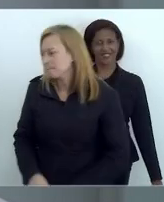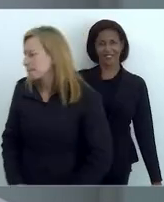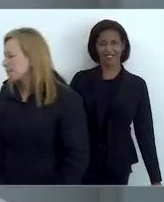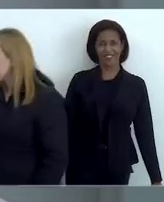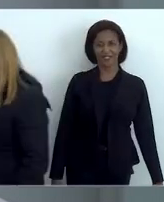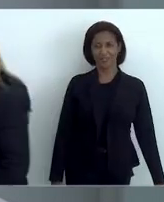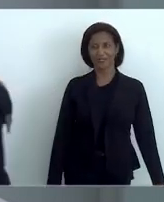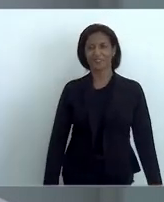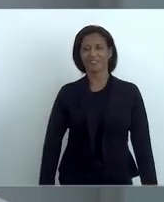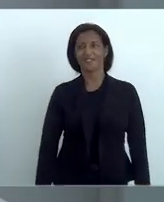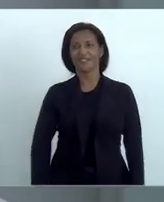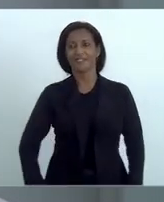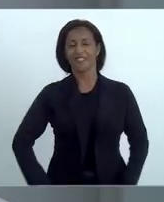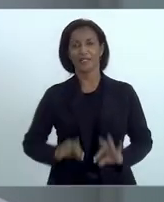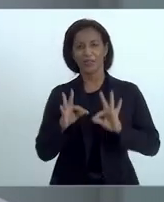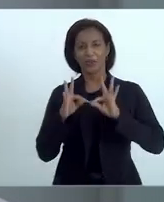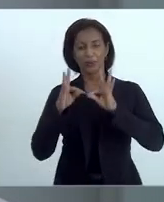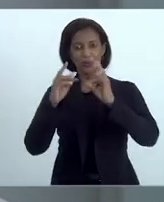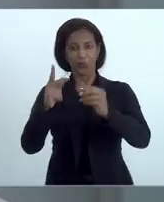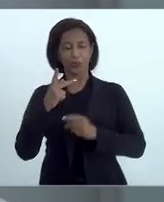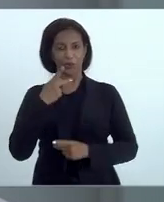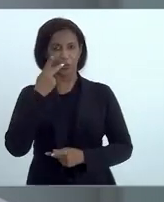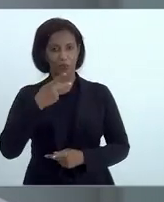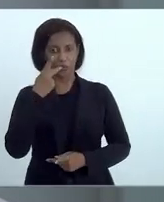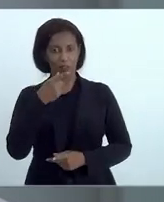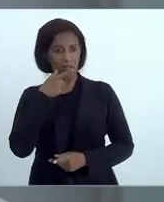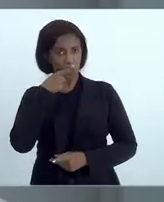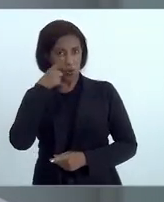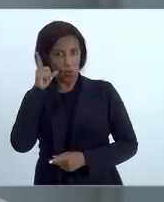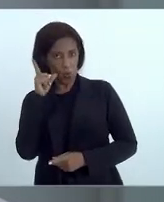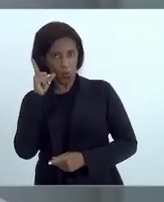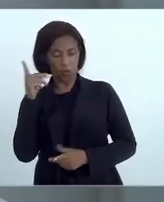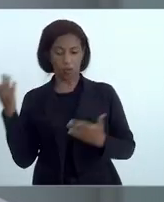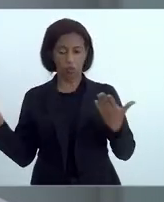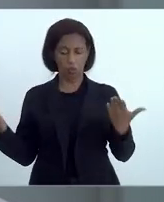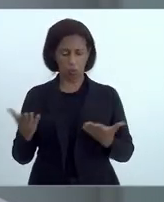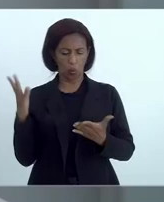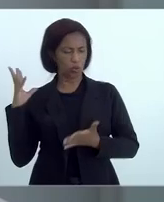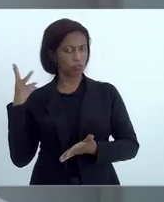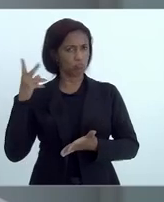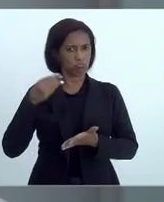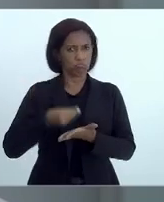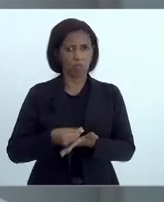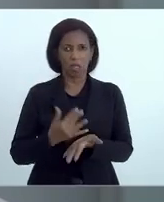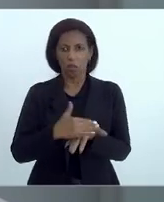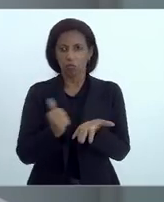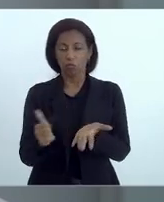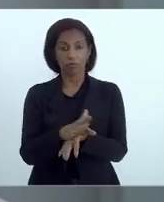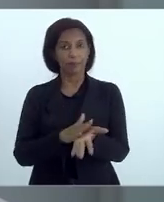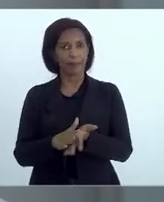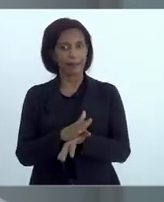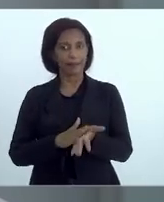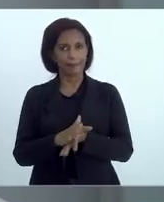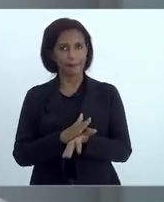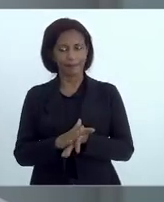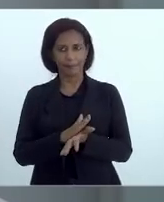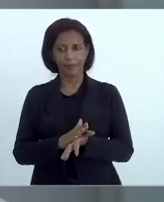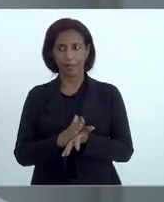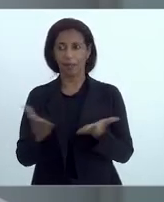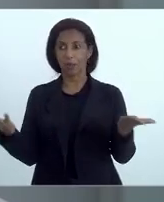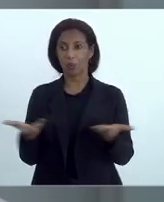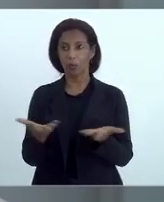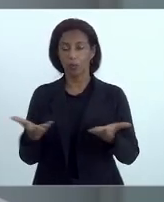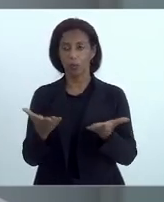porém tudo que eu falei ontem eu retifico hoje tudo sem tirar uma palavra eu